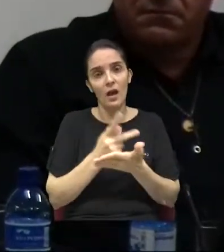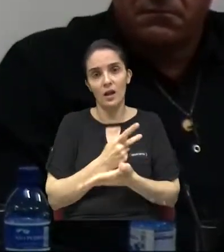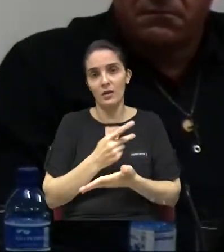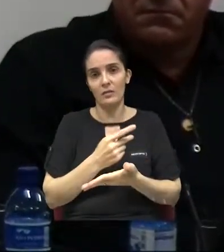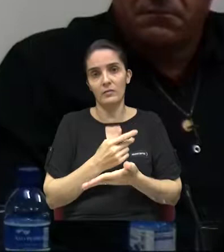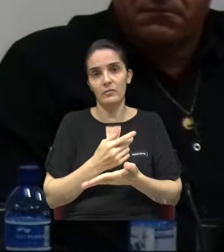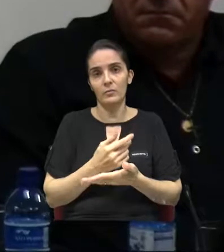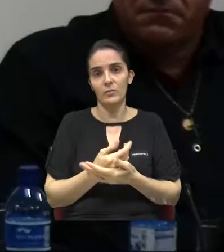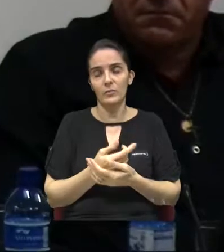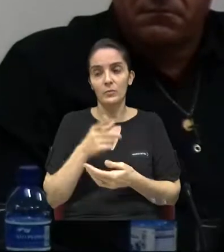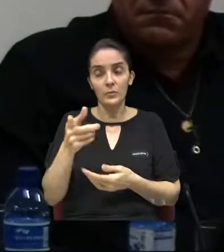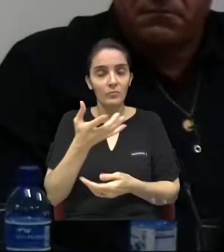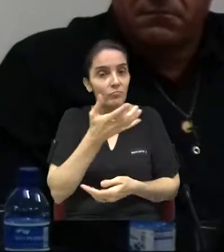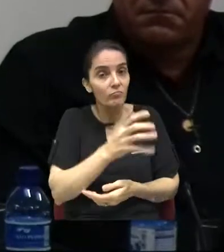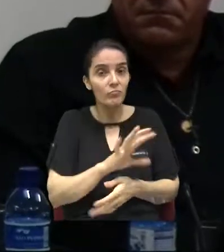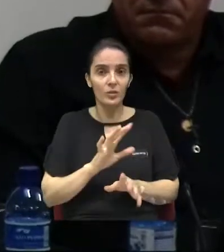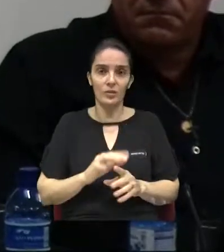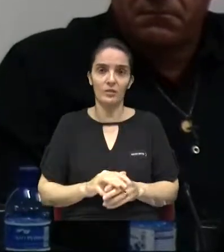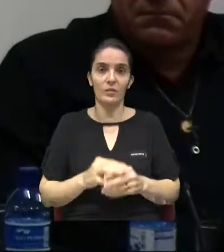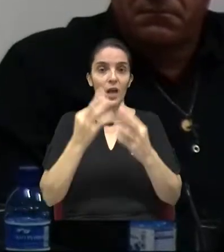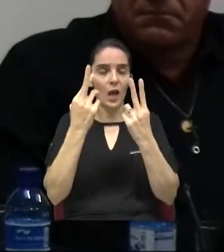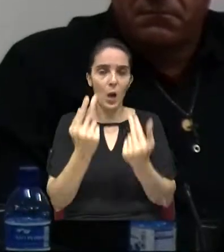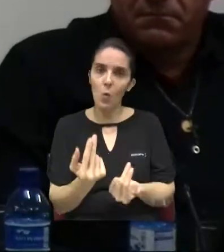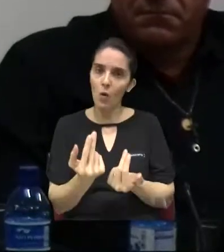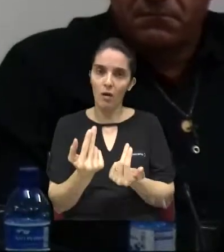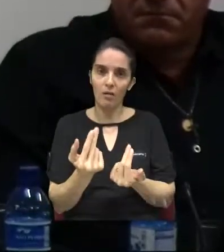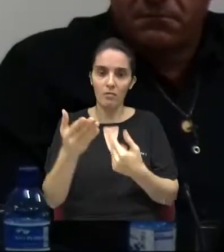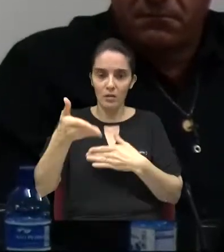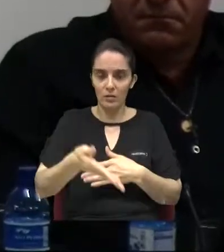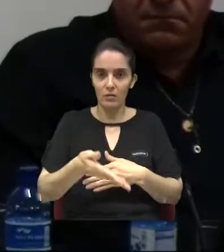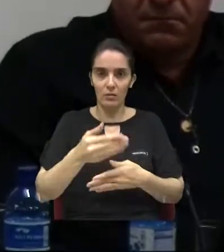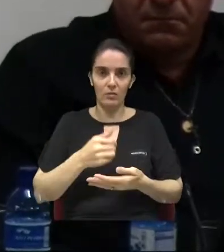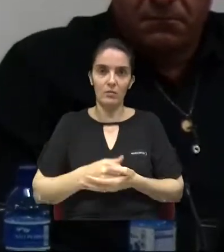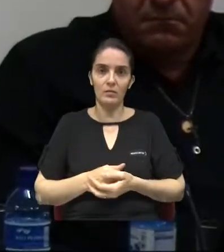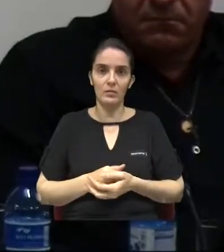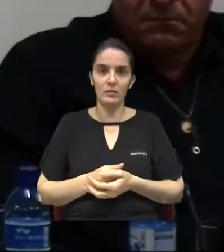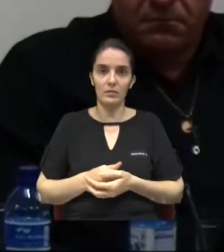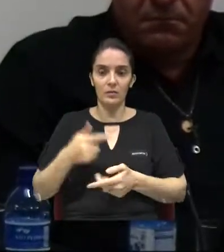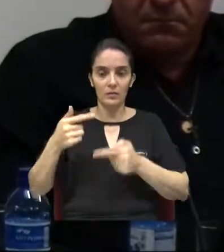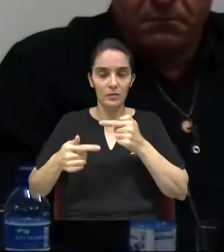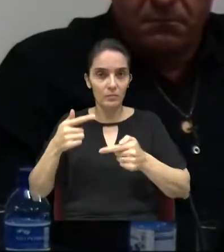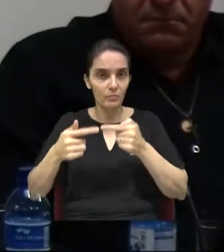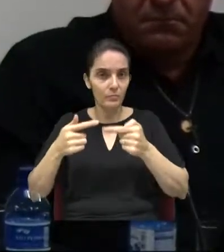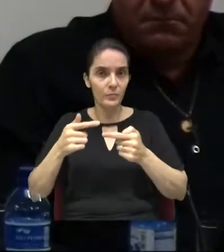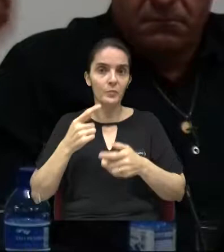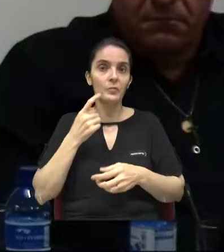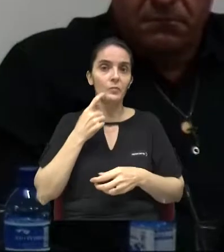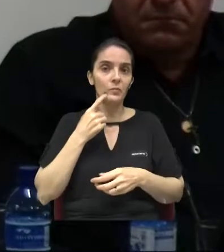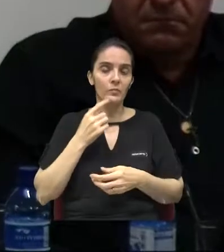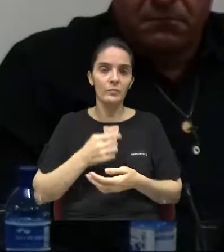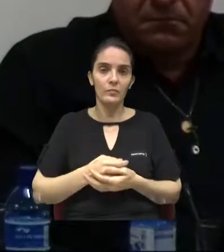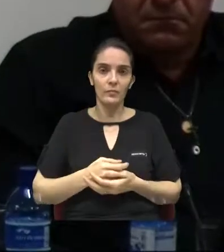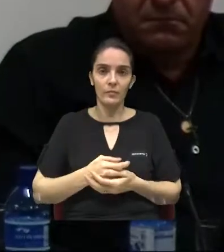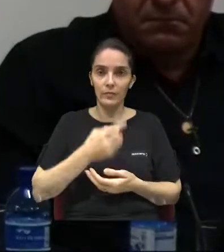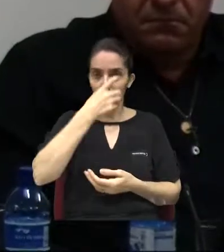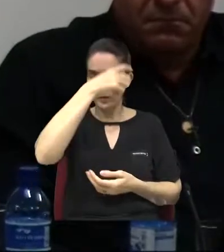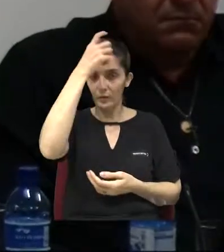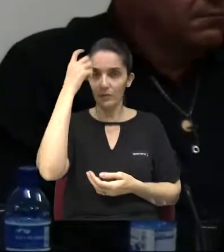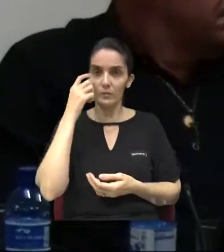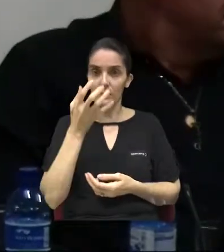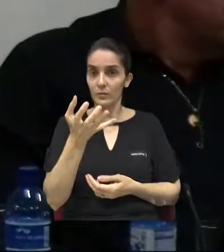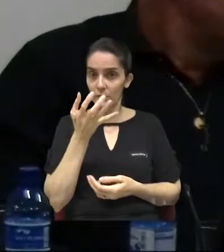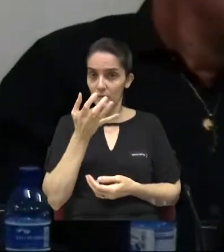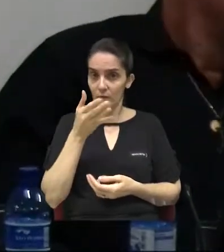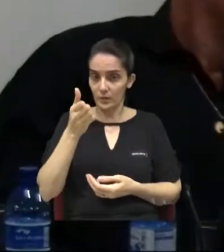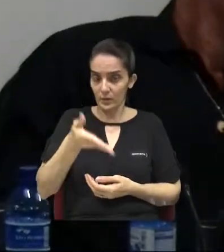foi assim nas suas palavras, e tem assim no seu debate. Então eu quero trazer a